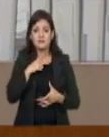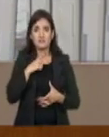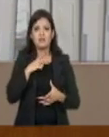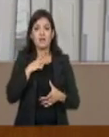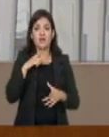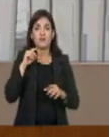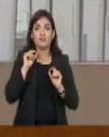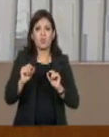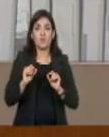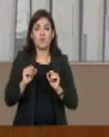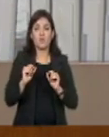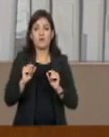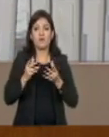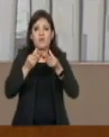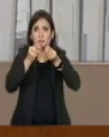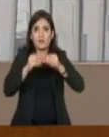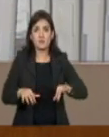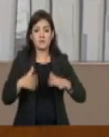invalidez permanente.